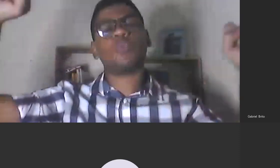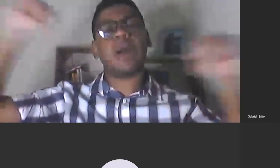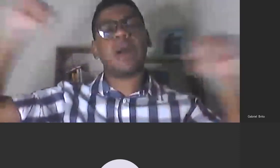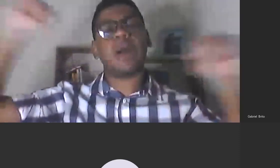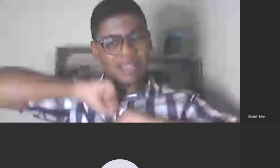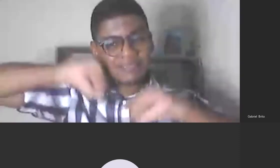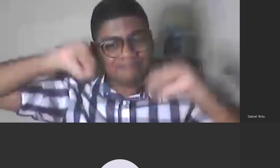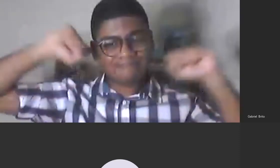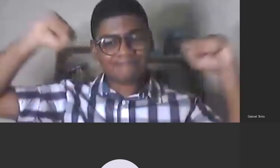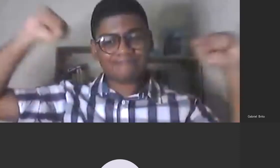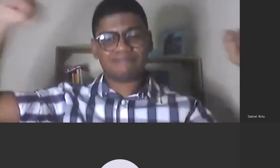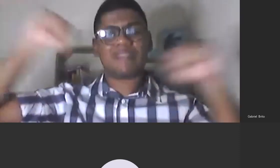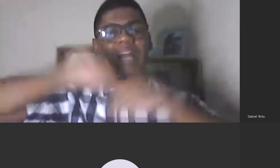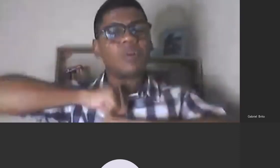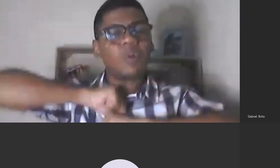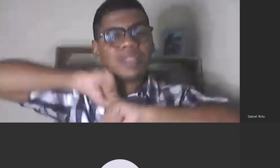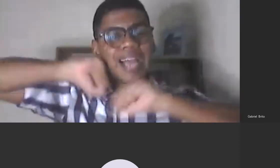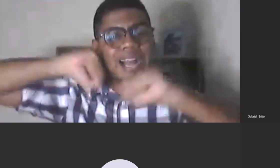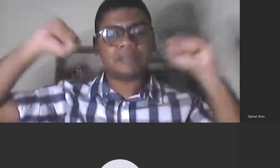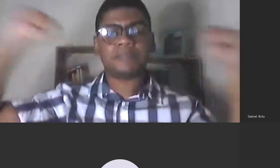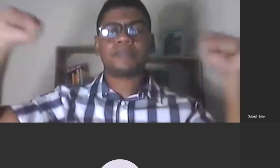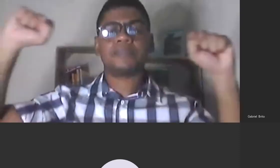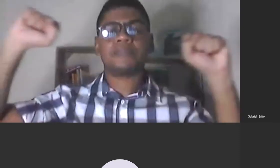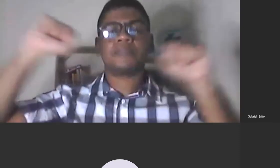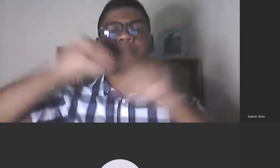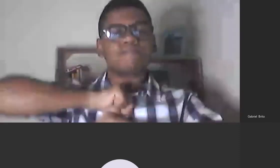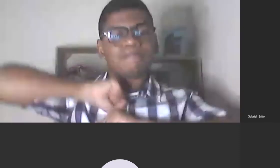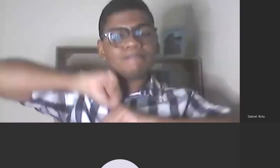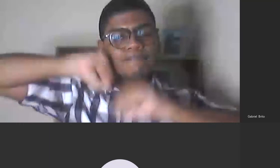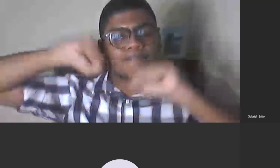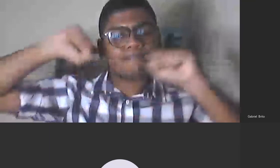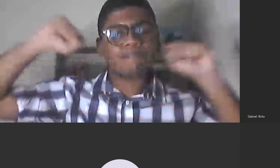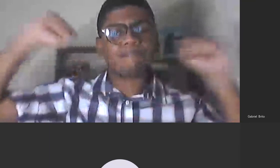Bem gestual, né? Acordar.